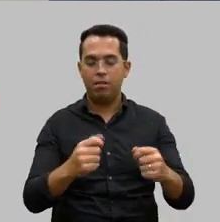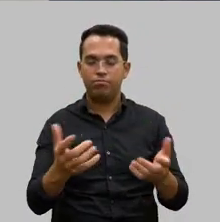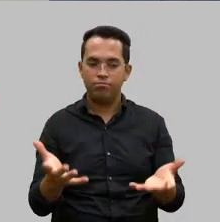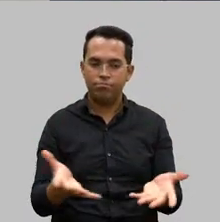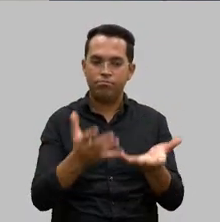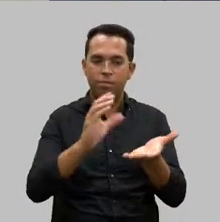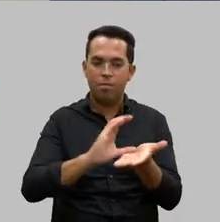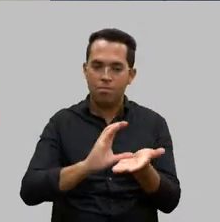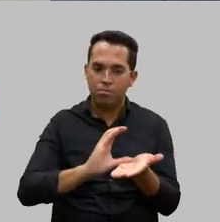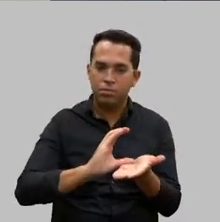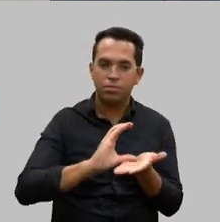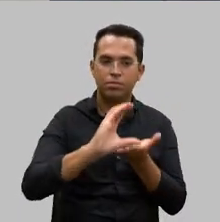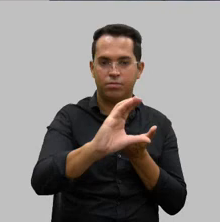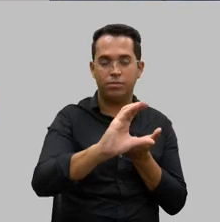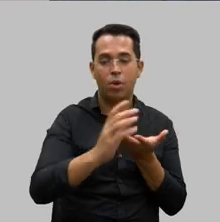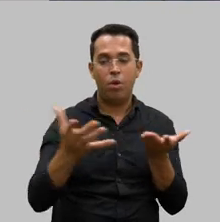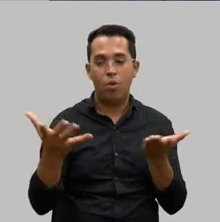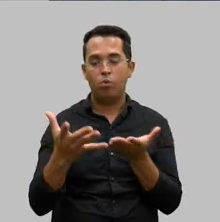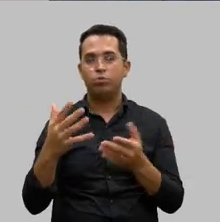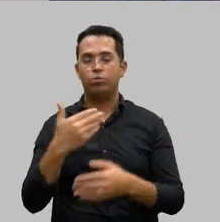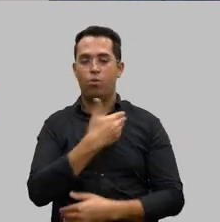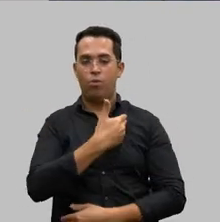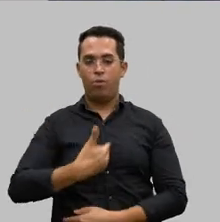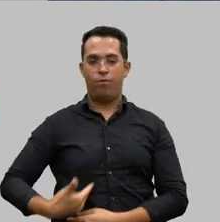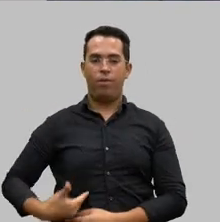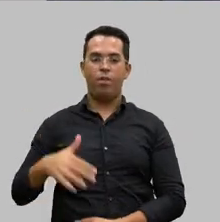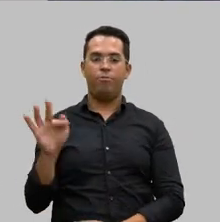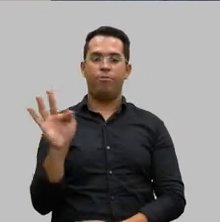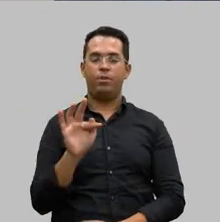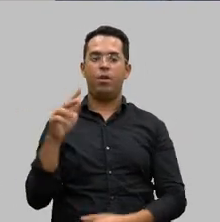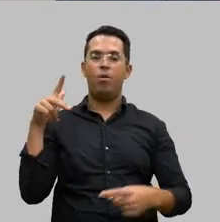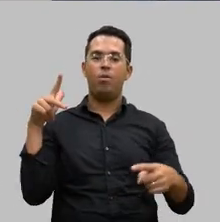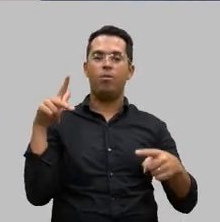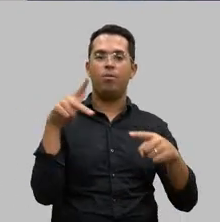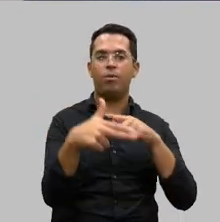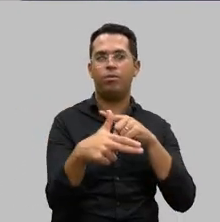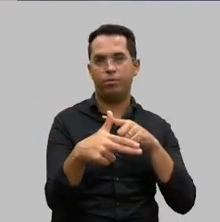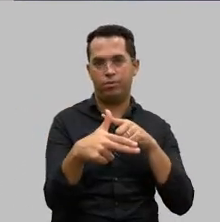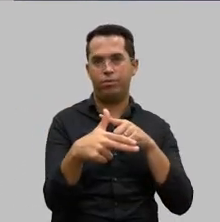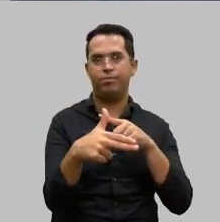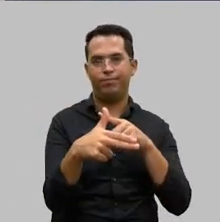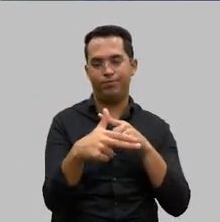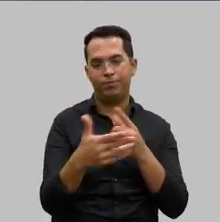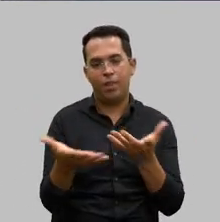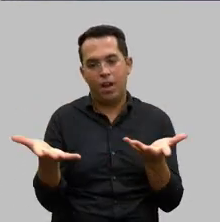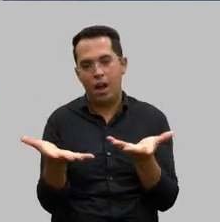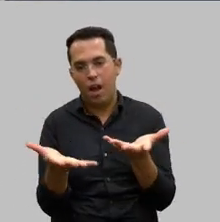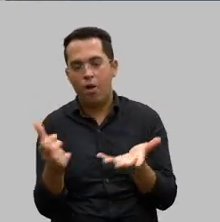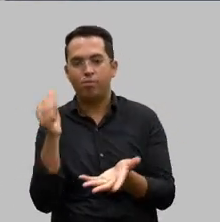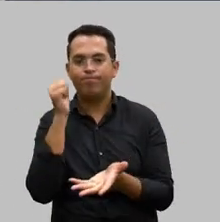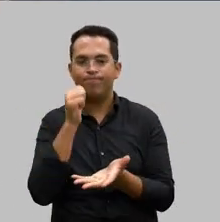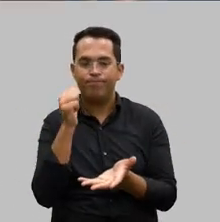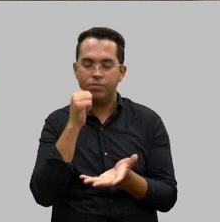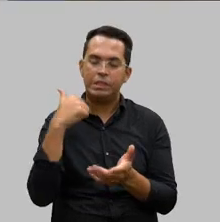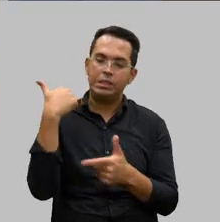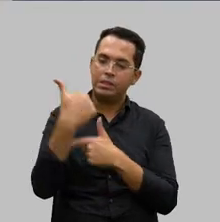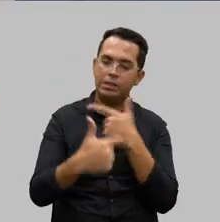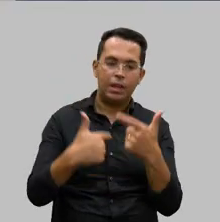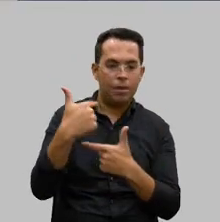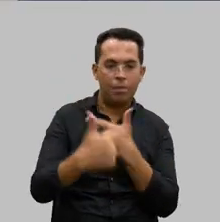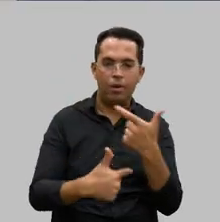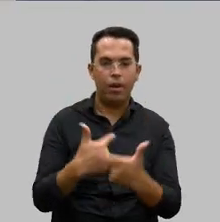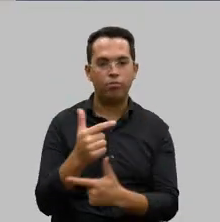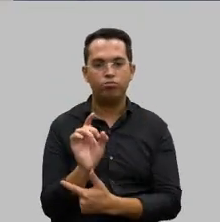foi cortado pelo governo Federal e essa mãe ela tem que se virar recebendo simplesmente a sua aposentadoria